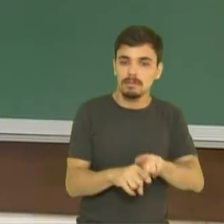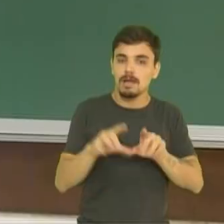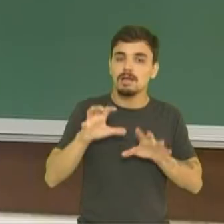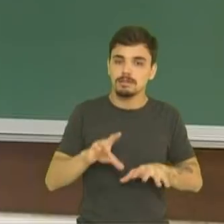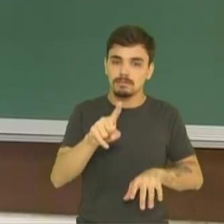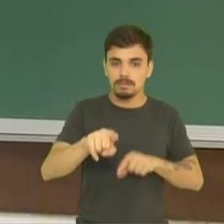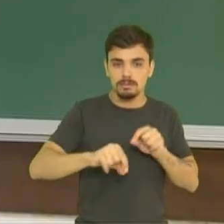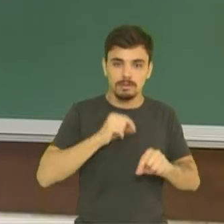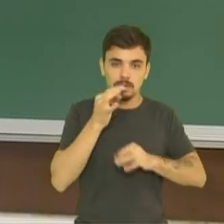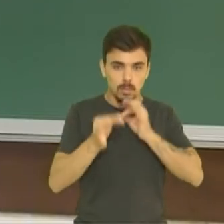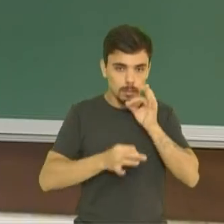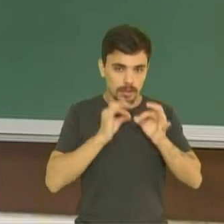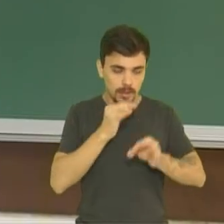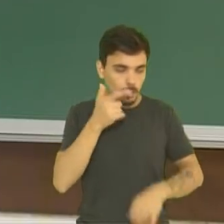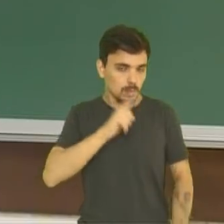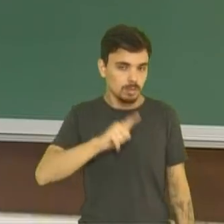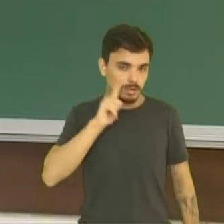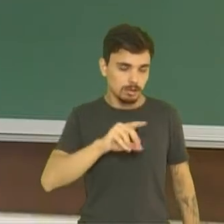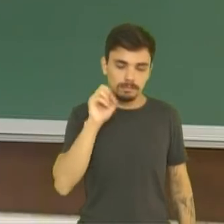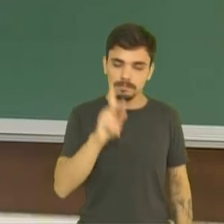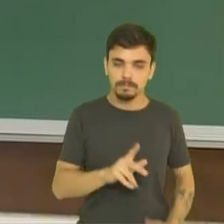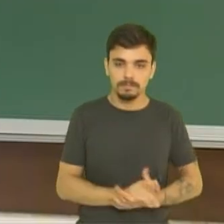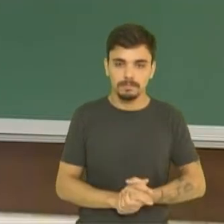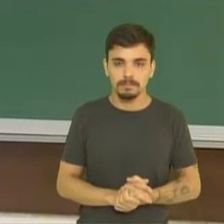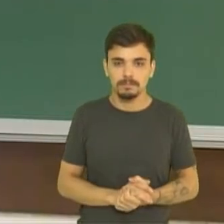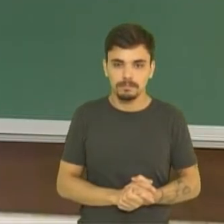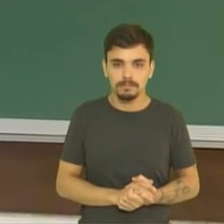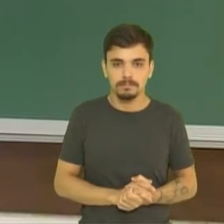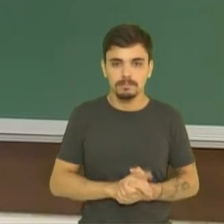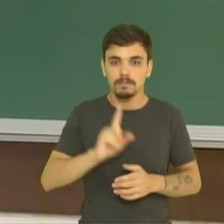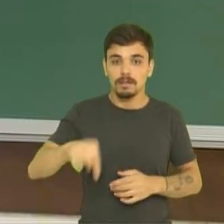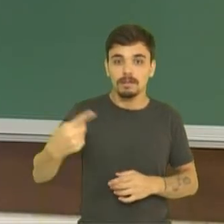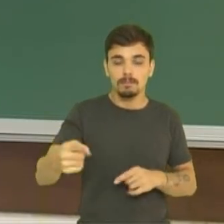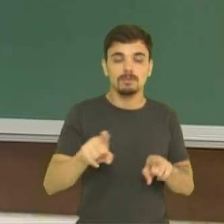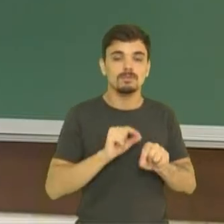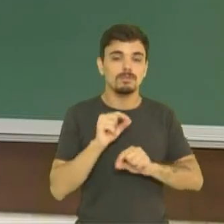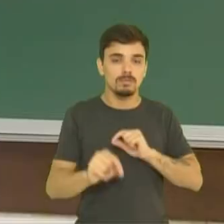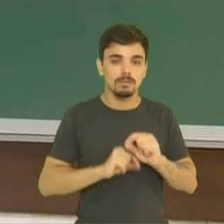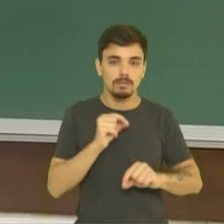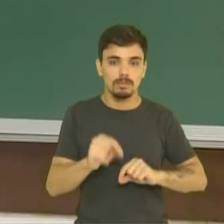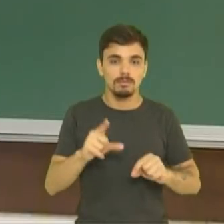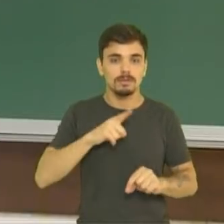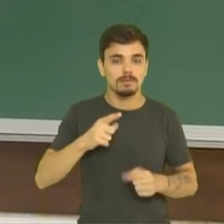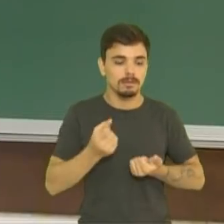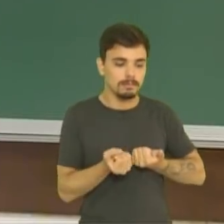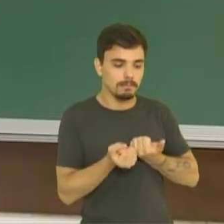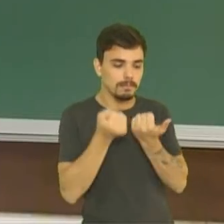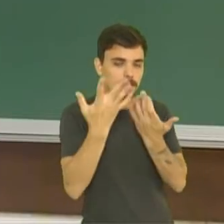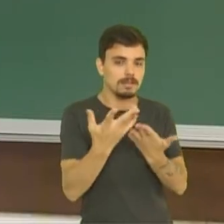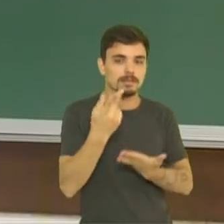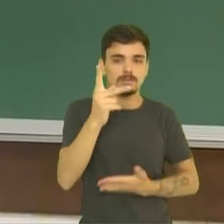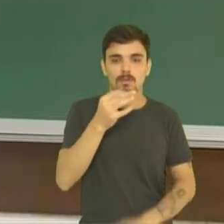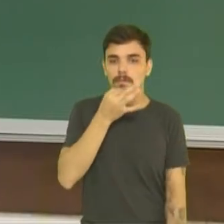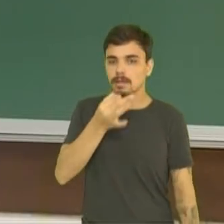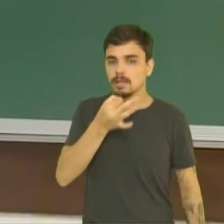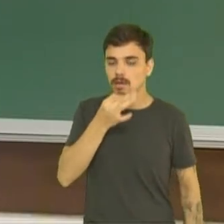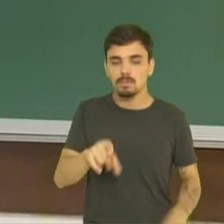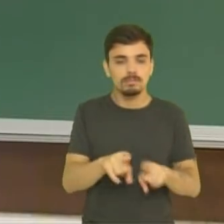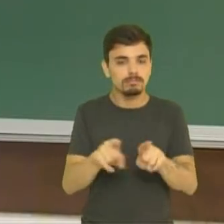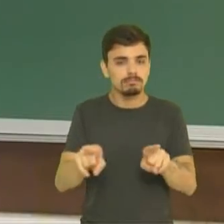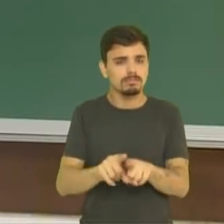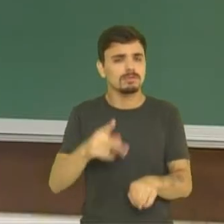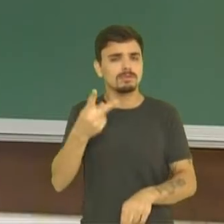estar opinando, vai estar dando a tua opinião, tá? Dessa forma, você vai expressar a tua opinião, vai